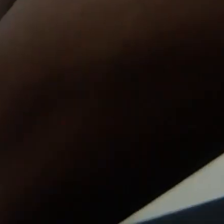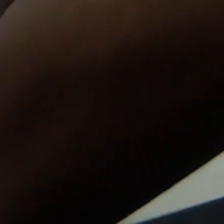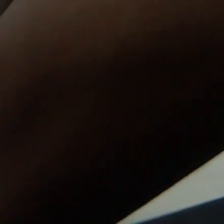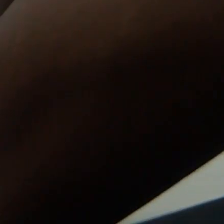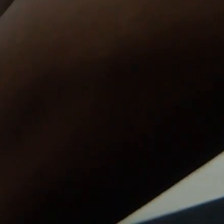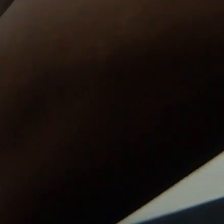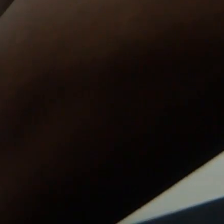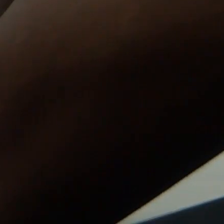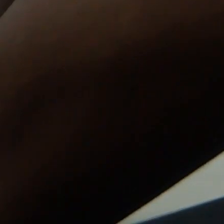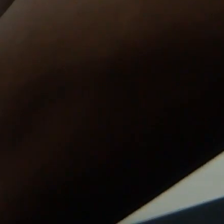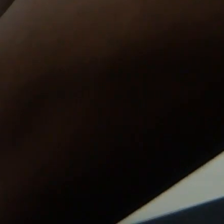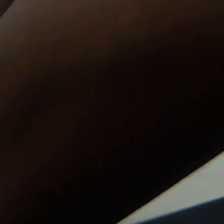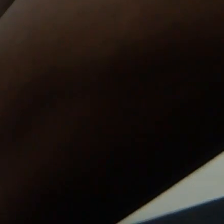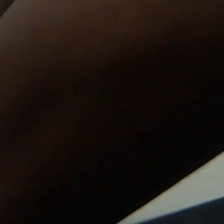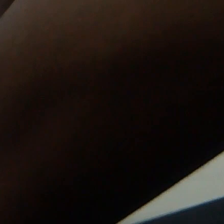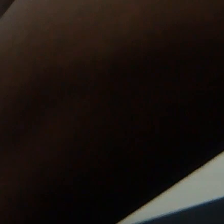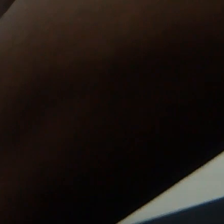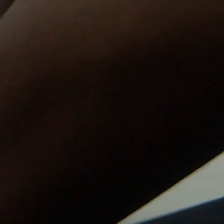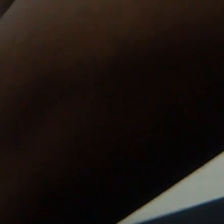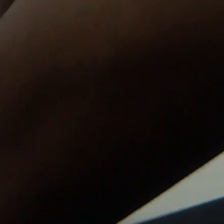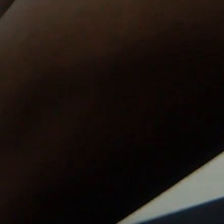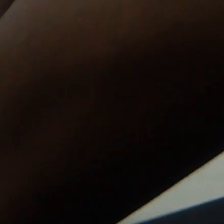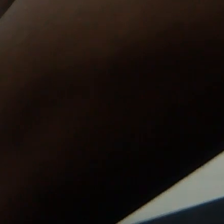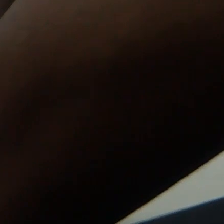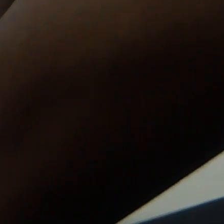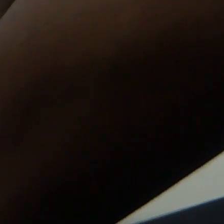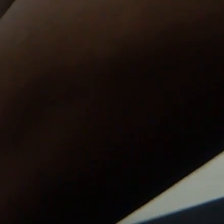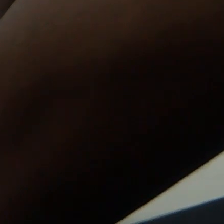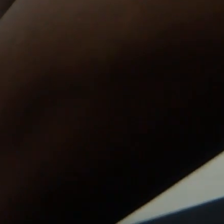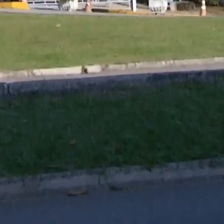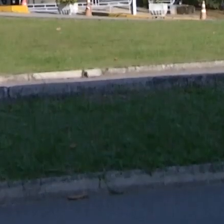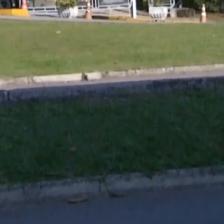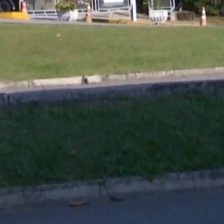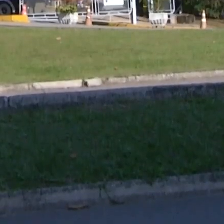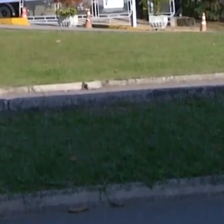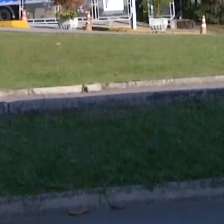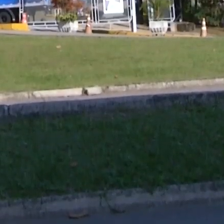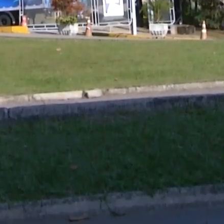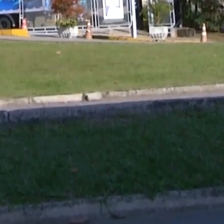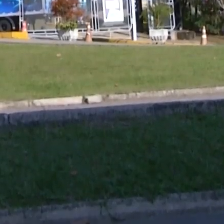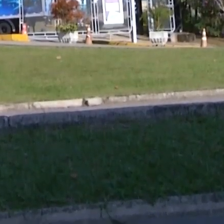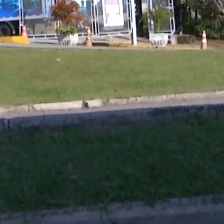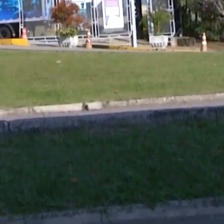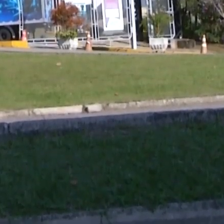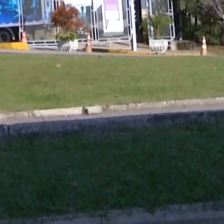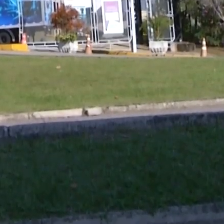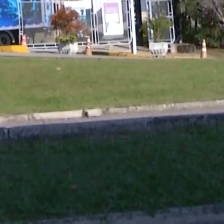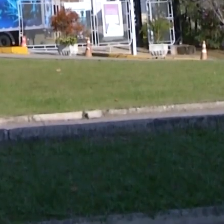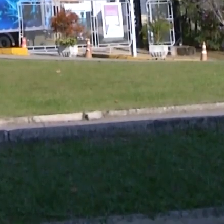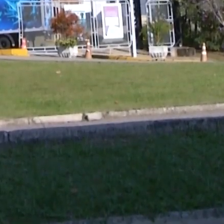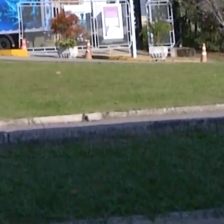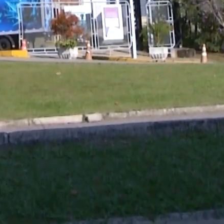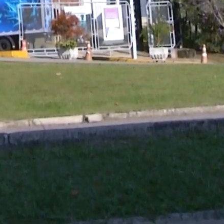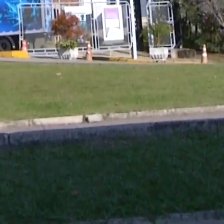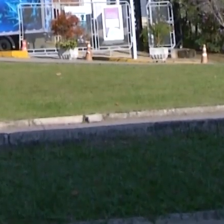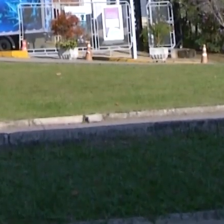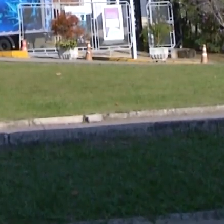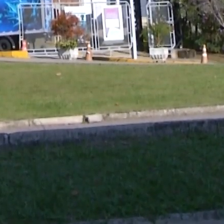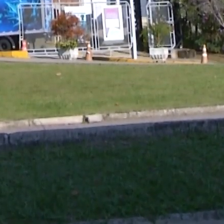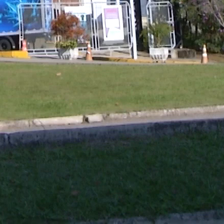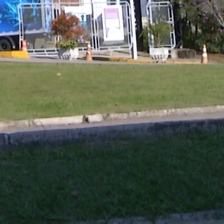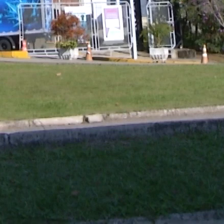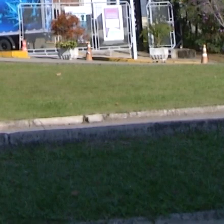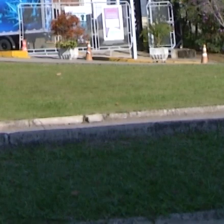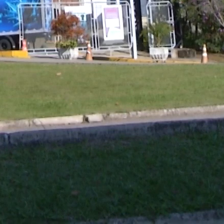públicas, além de uma proposta para entregar a medalha de mérito legislativo ao curso de odontologia da Universidade do Vale do